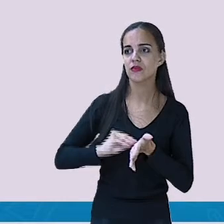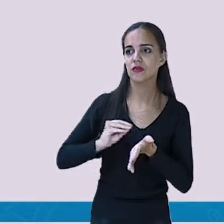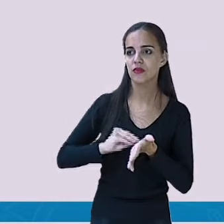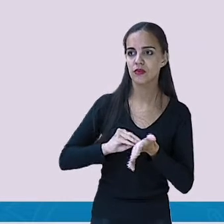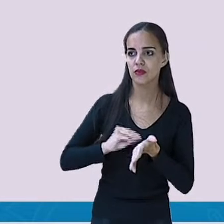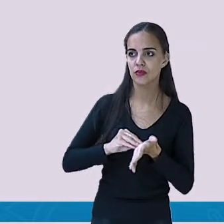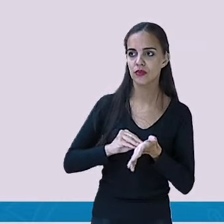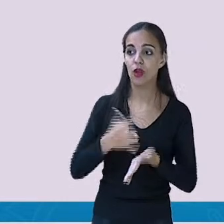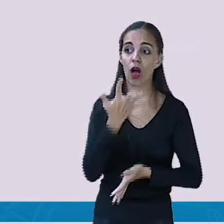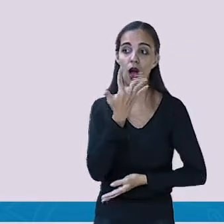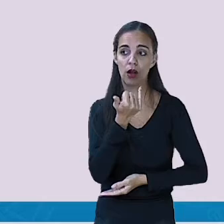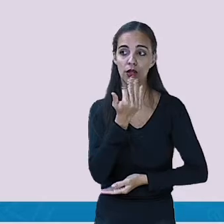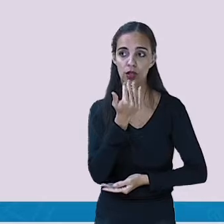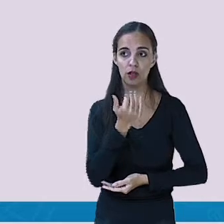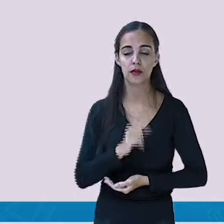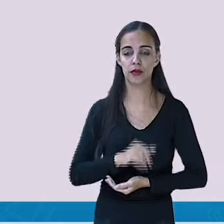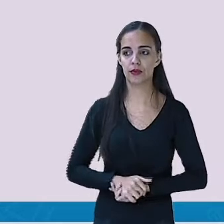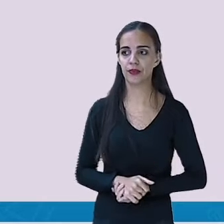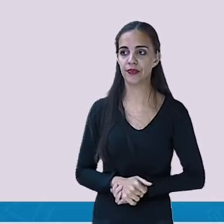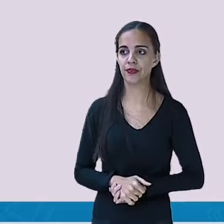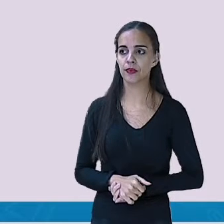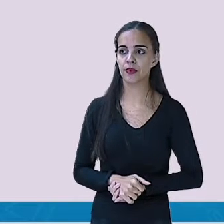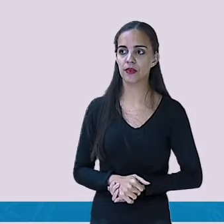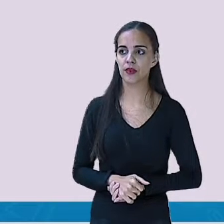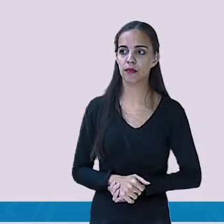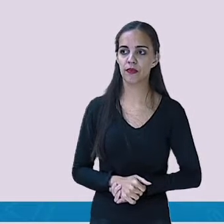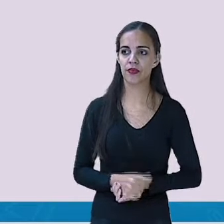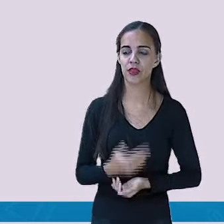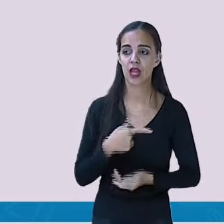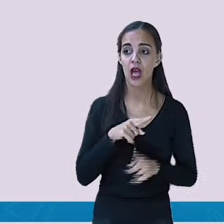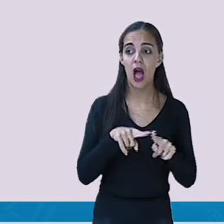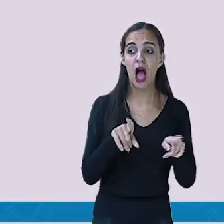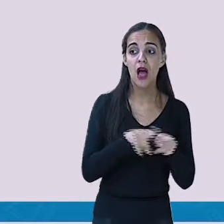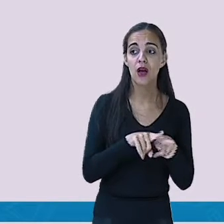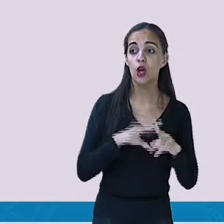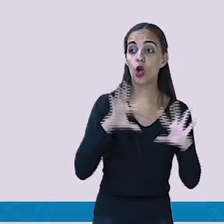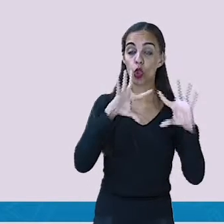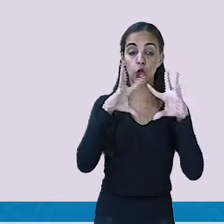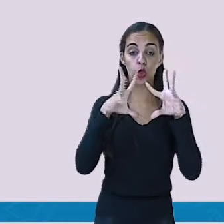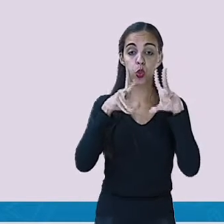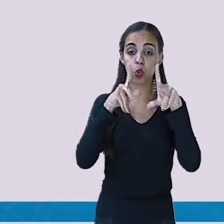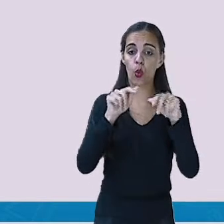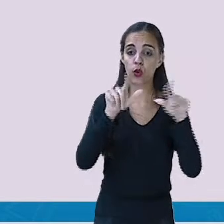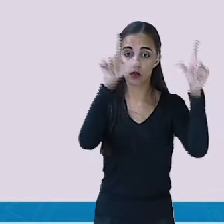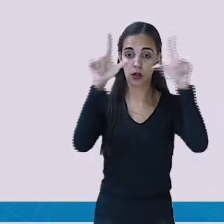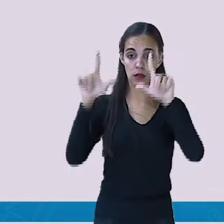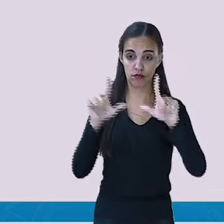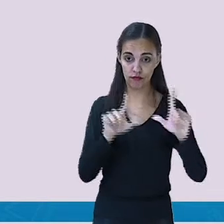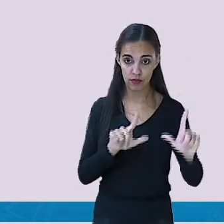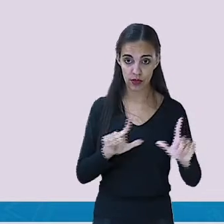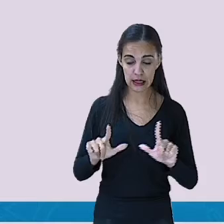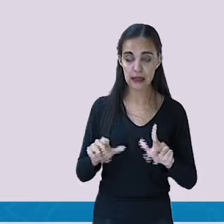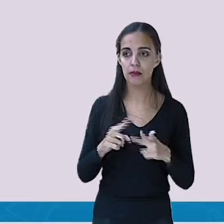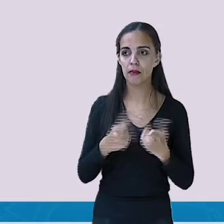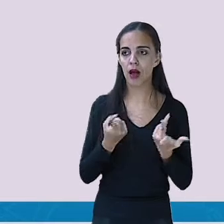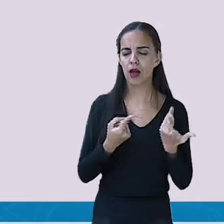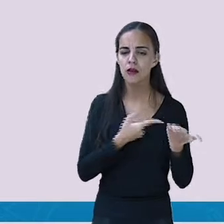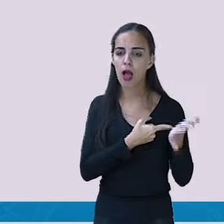de alimento, não é isso? Então, são imagens que levam